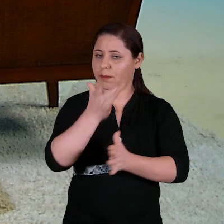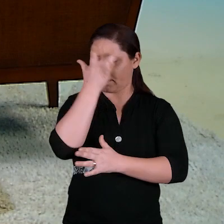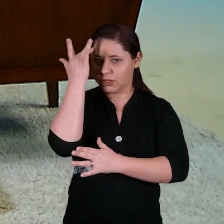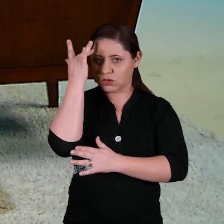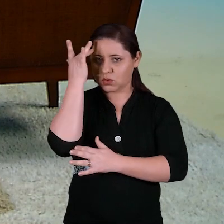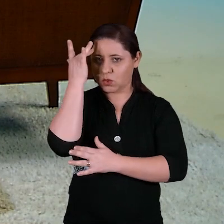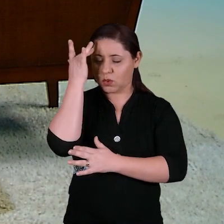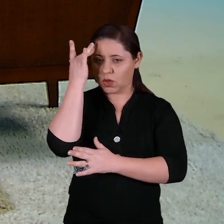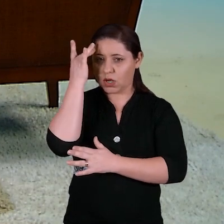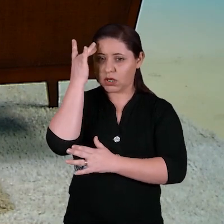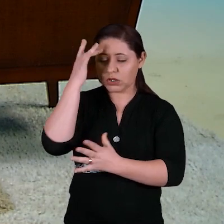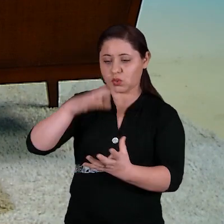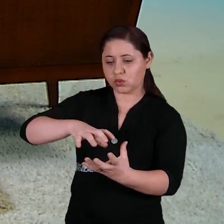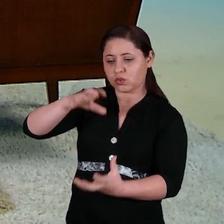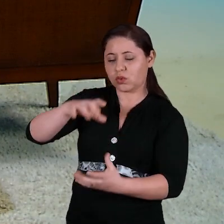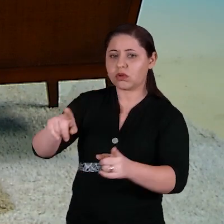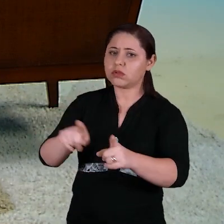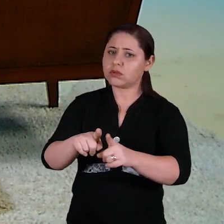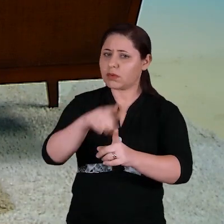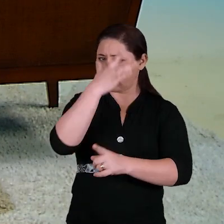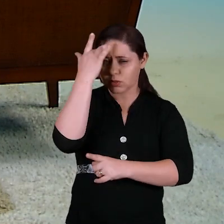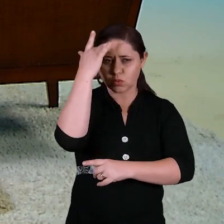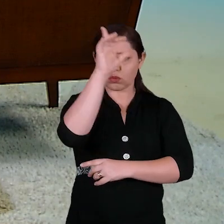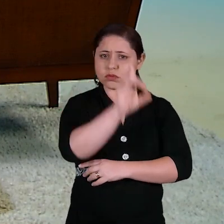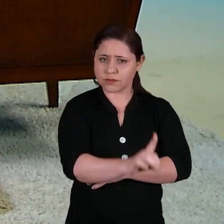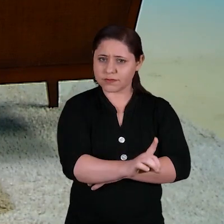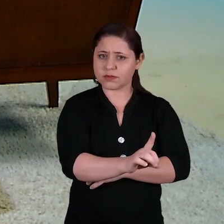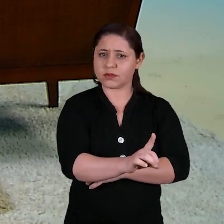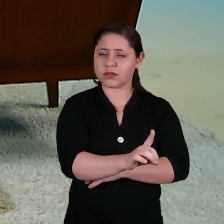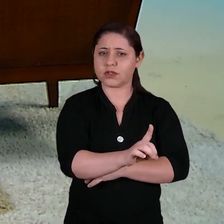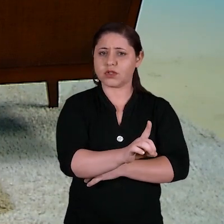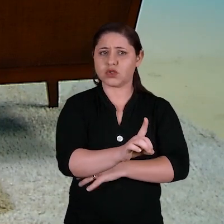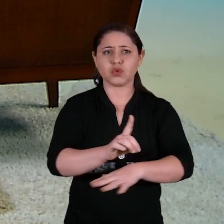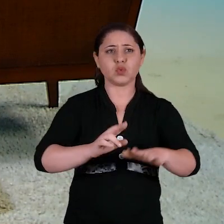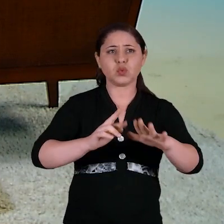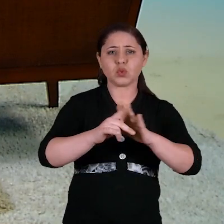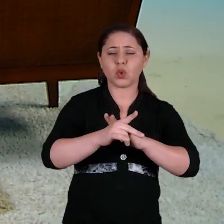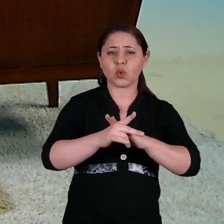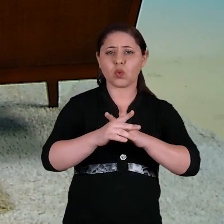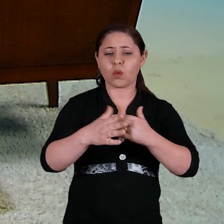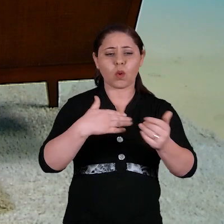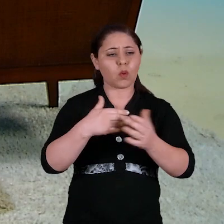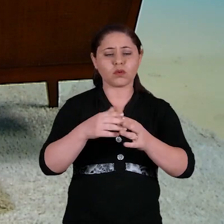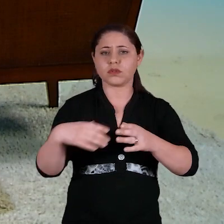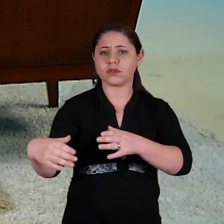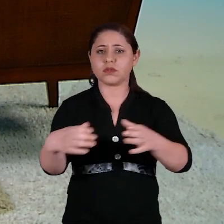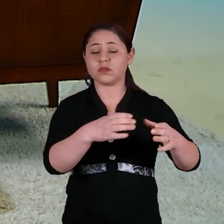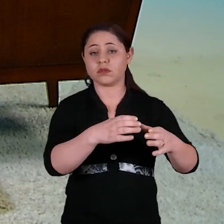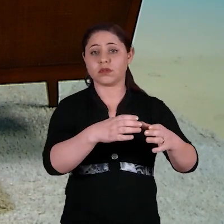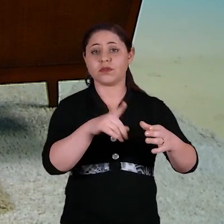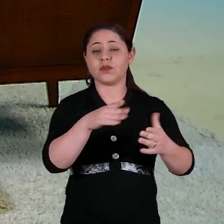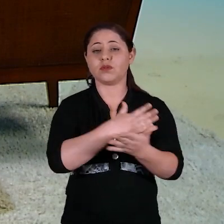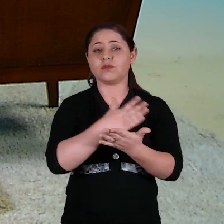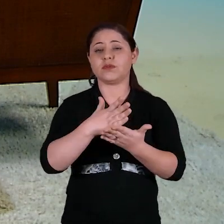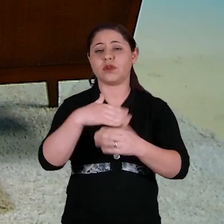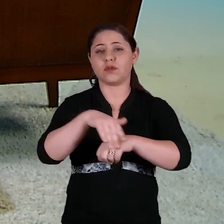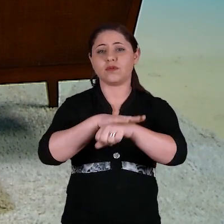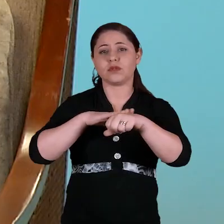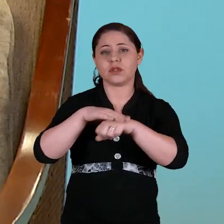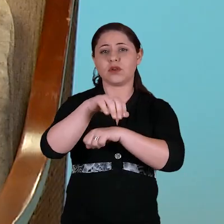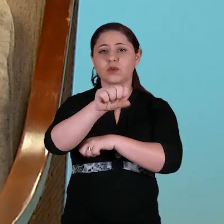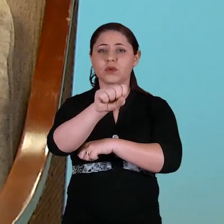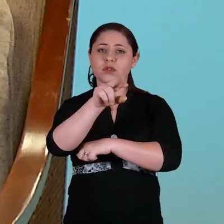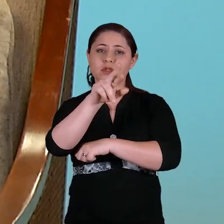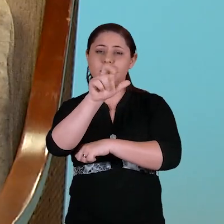apenas os idosos, mas também as pessoas com deficiência, né, em todas as suas dependências, o que é muito importante. E eu vou começar conversando com a